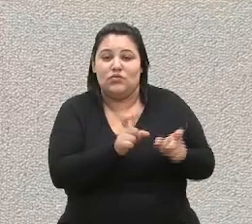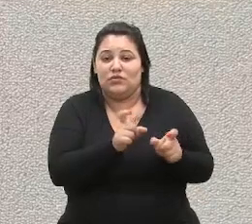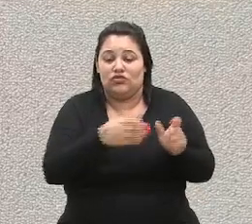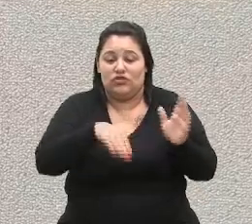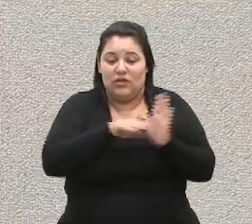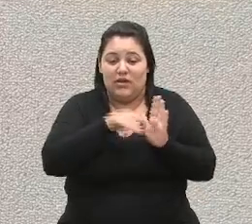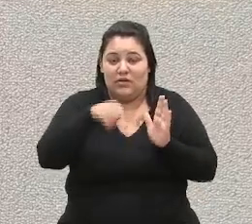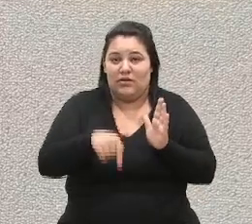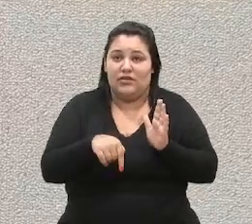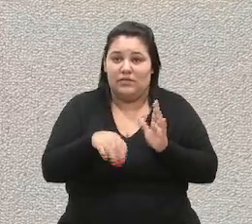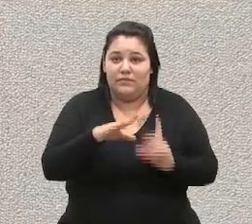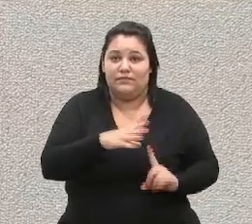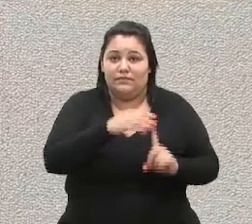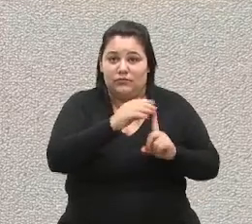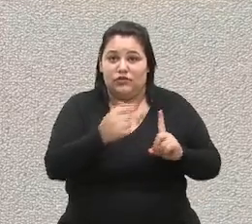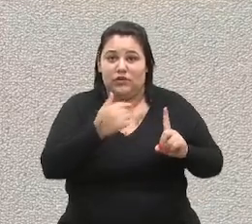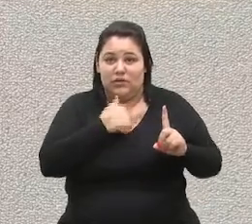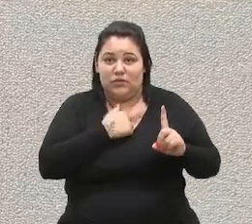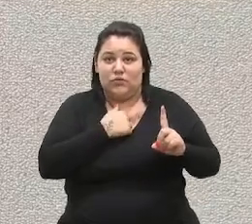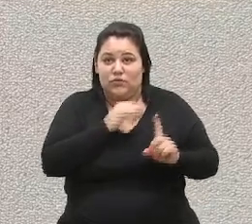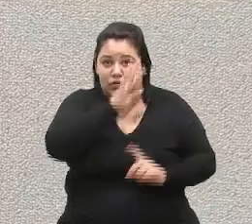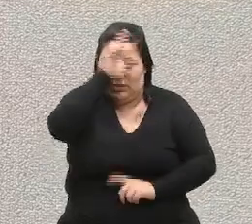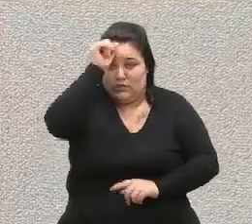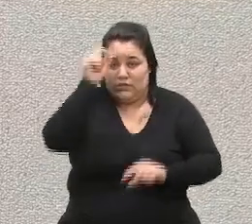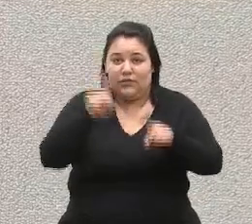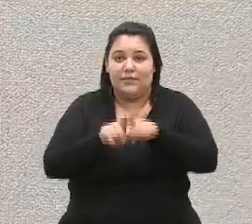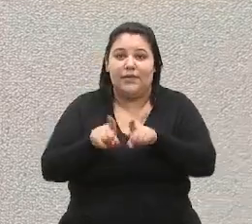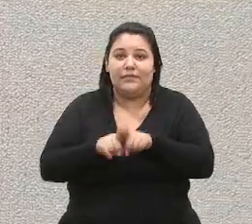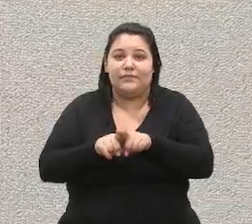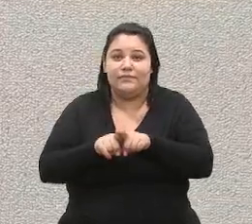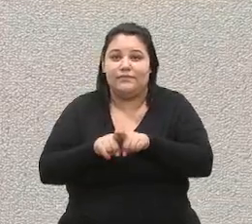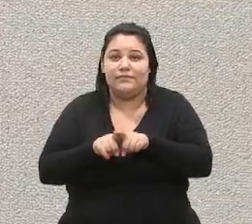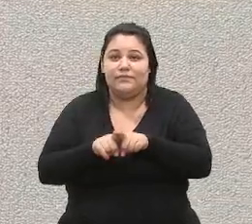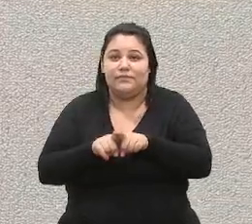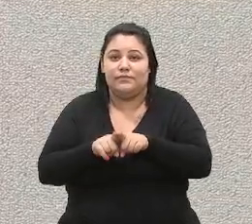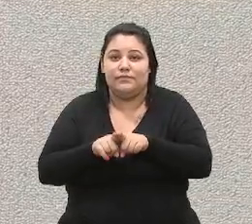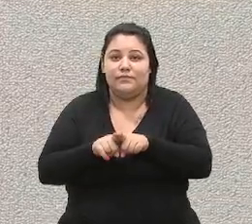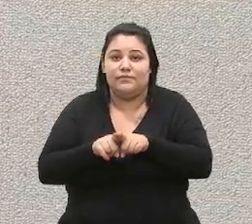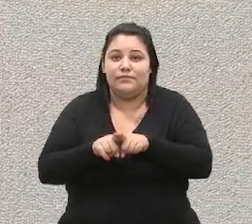eu aqui dos municípios aqui de volta aqui